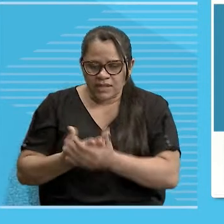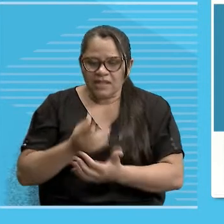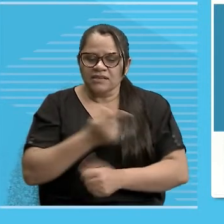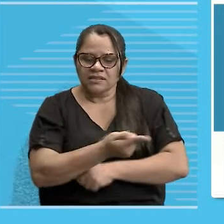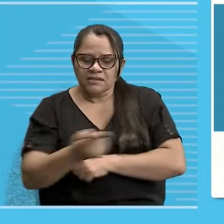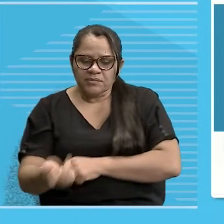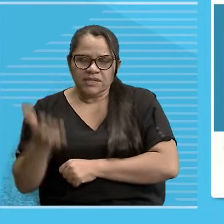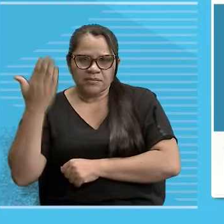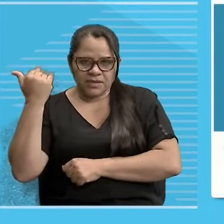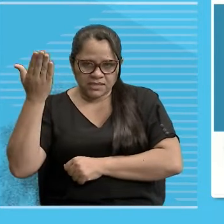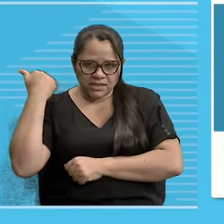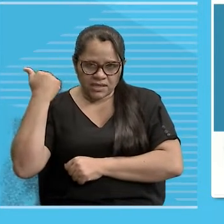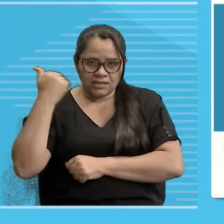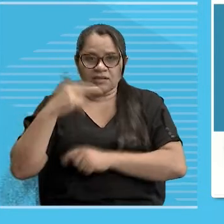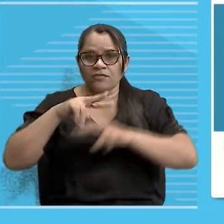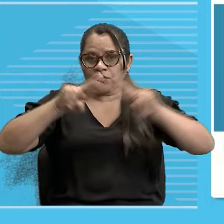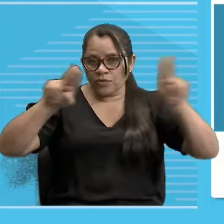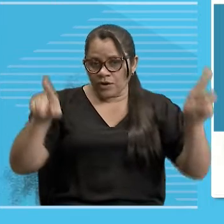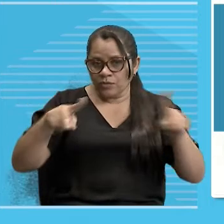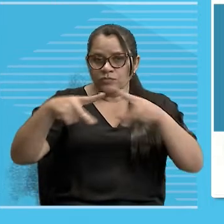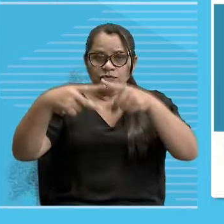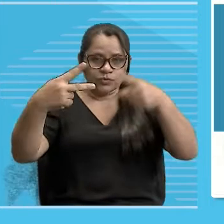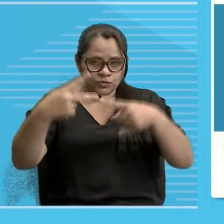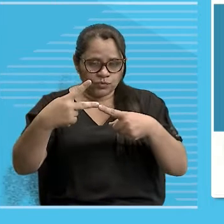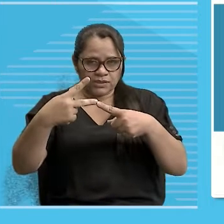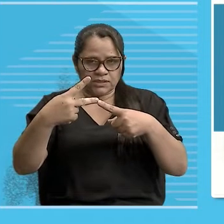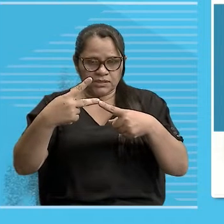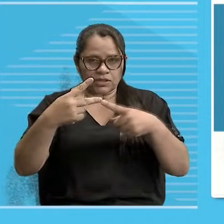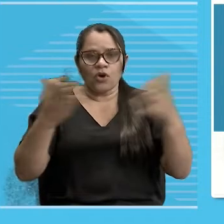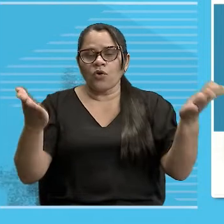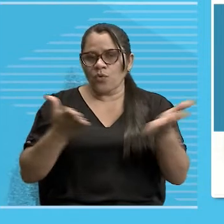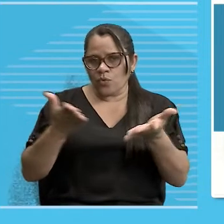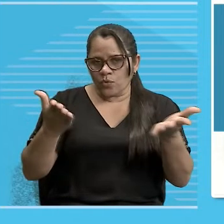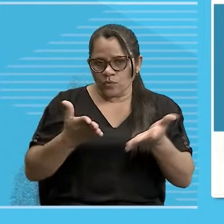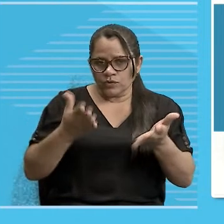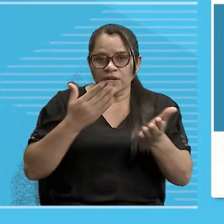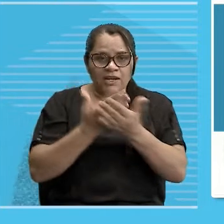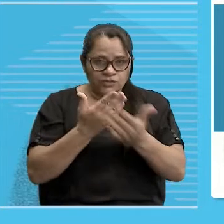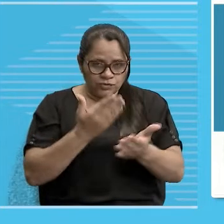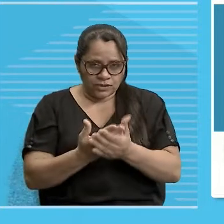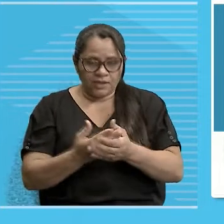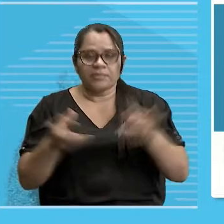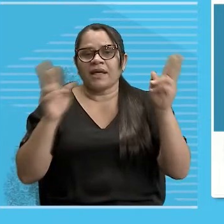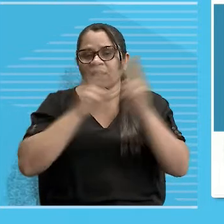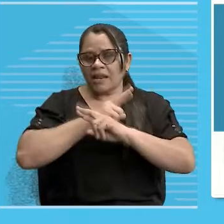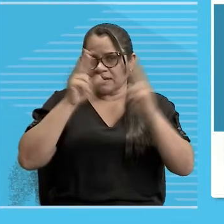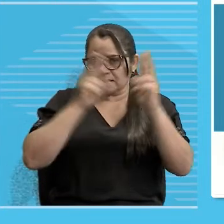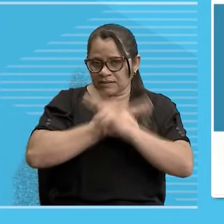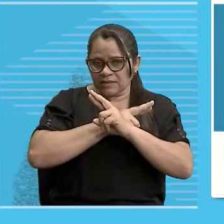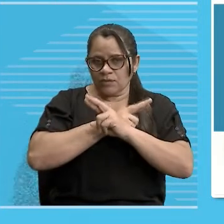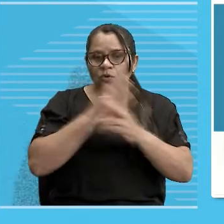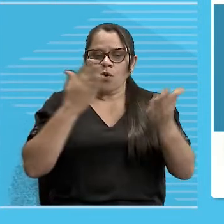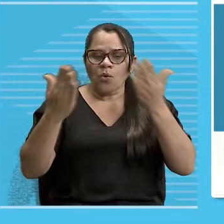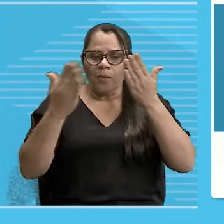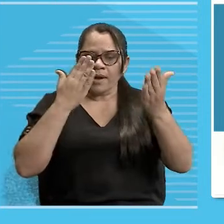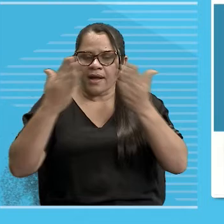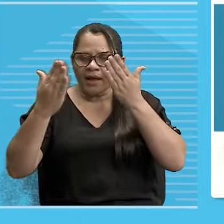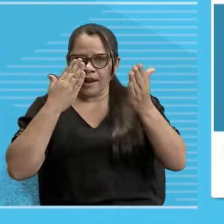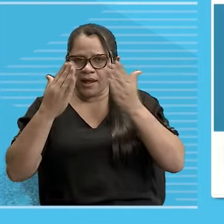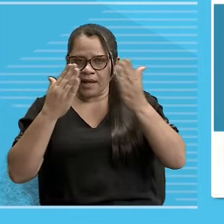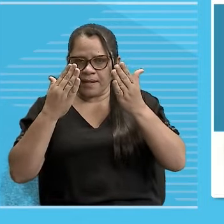Fahrenheit, e a gente relacionou essas duas. Hoje, a relação que nós iremos fazer é